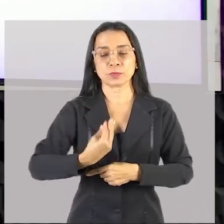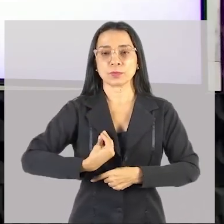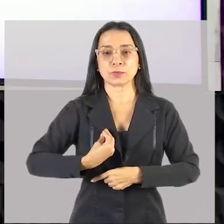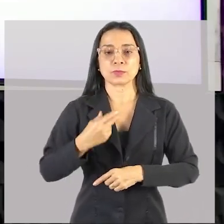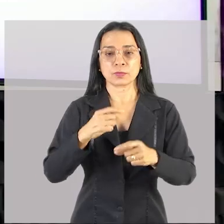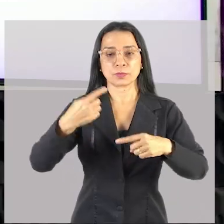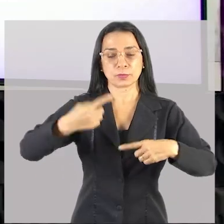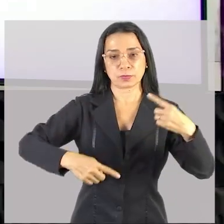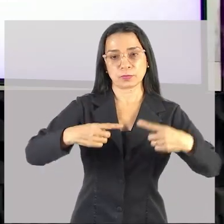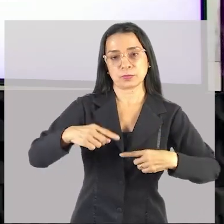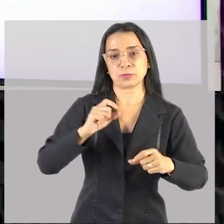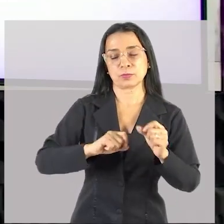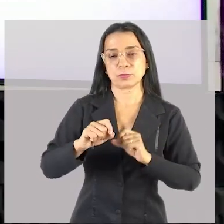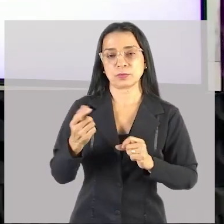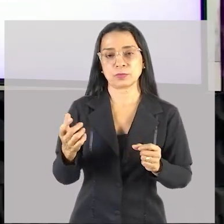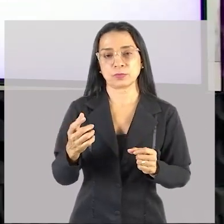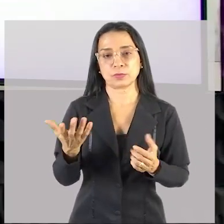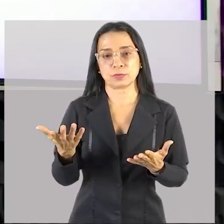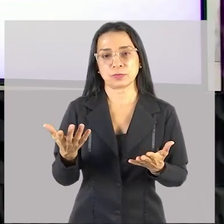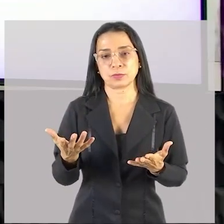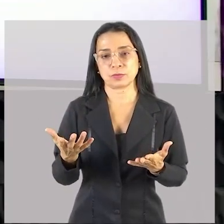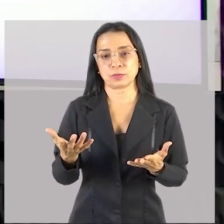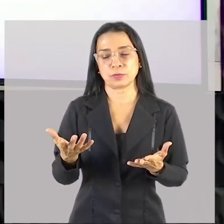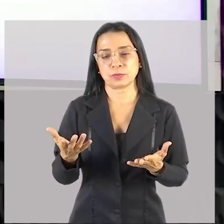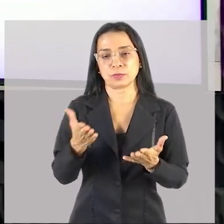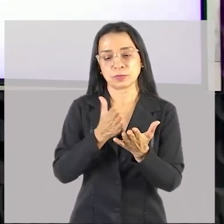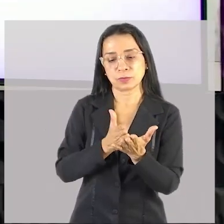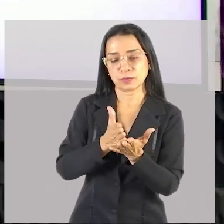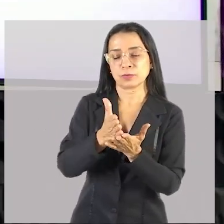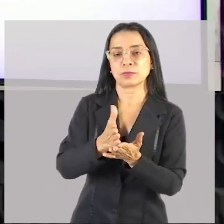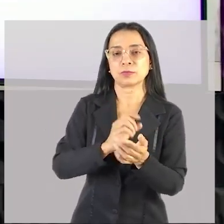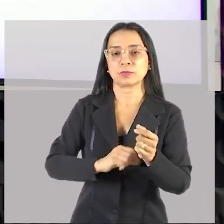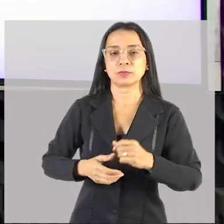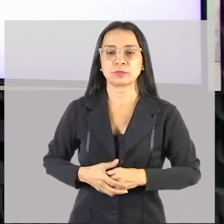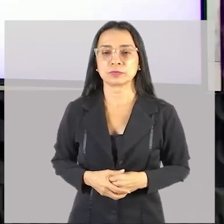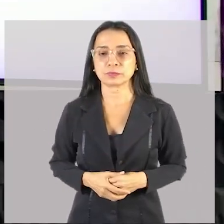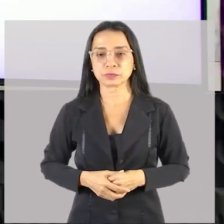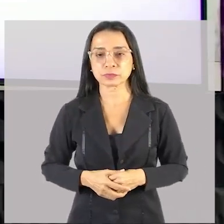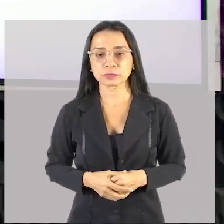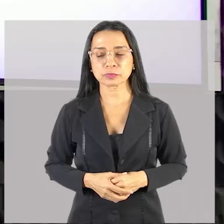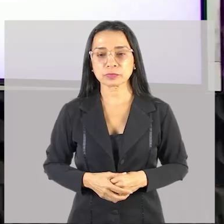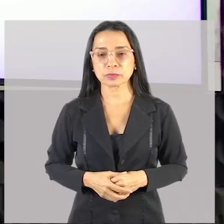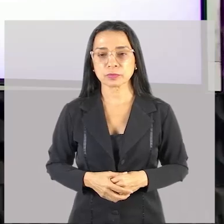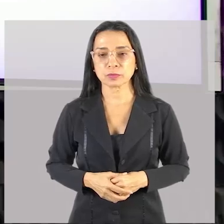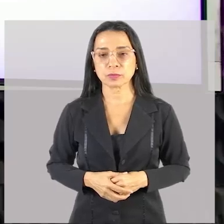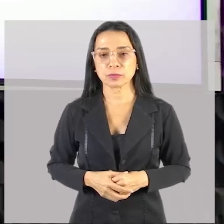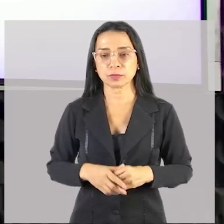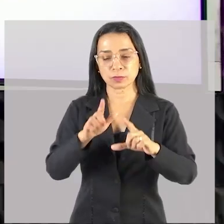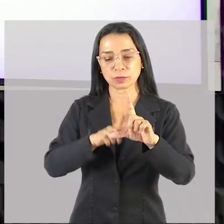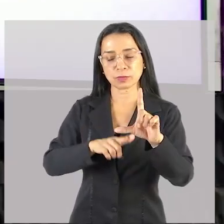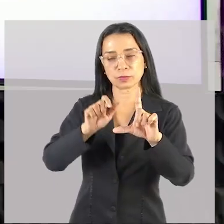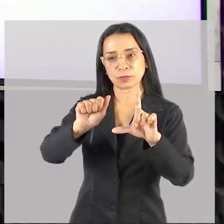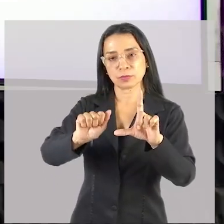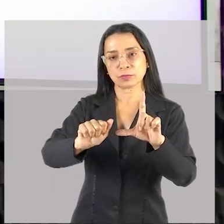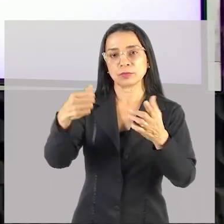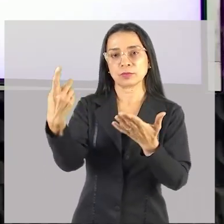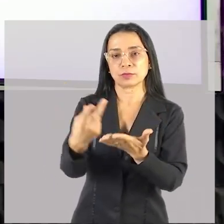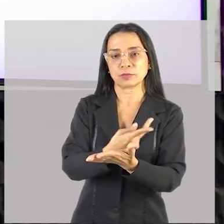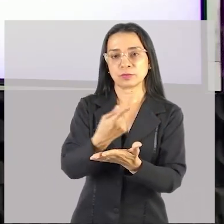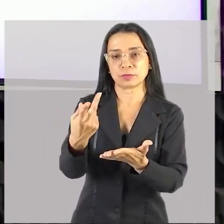vida política, né, deveria seguir. Pois bem, a letra A a gente já pode descartar de cara. Letra